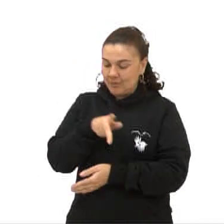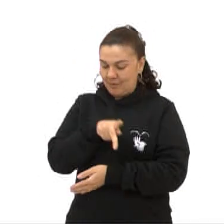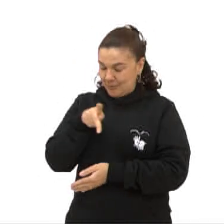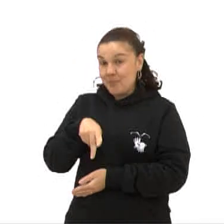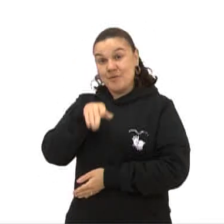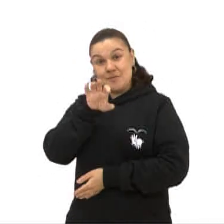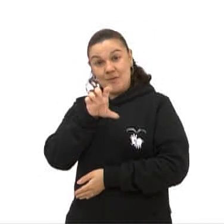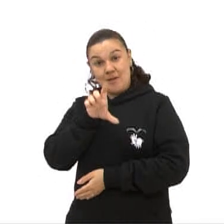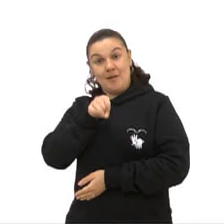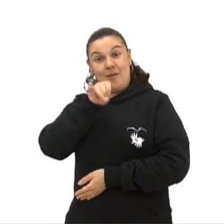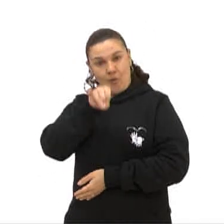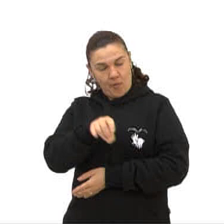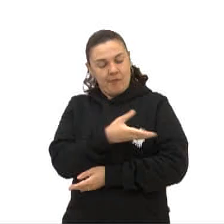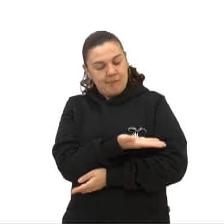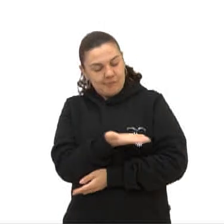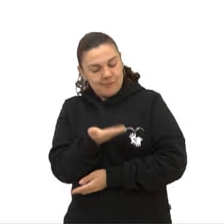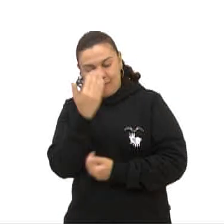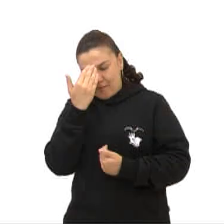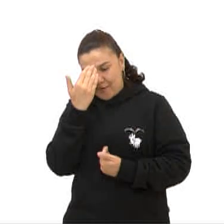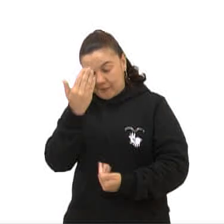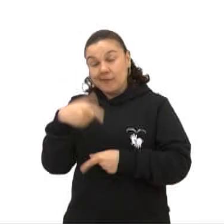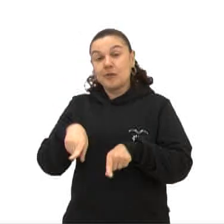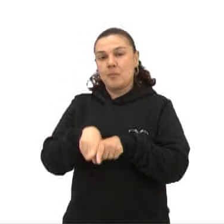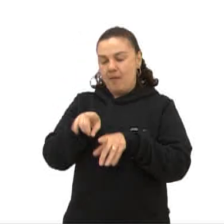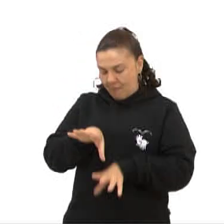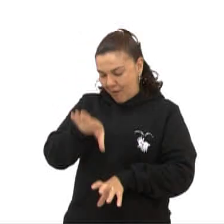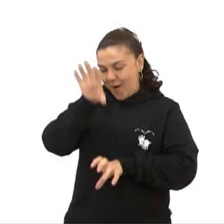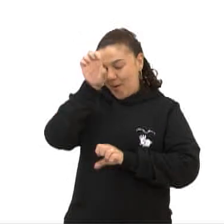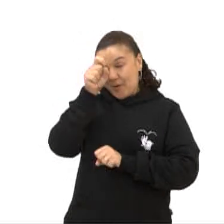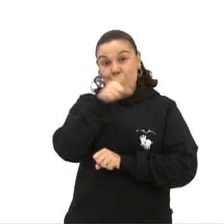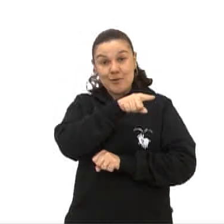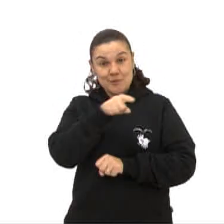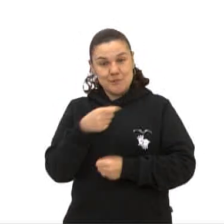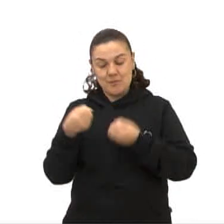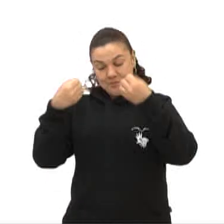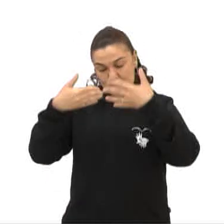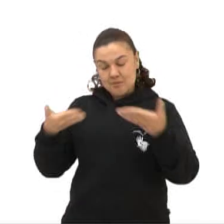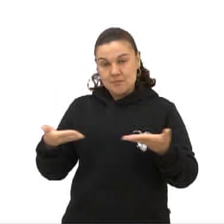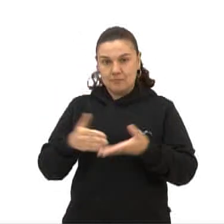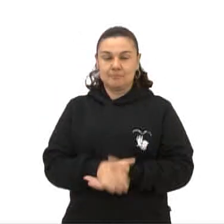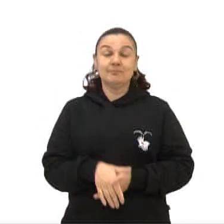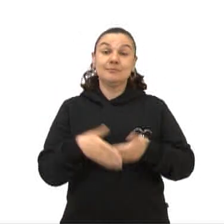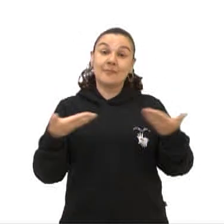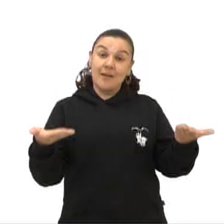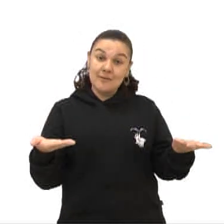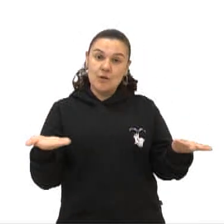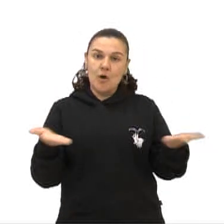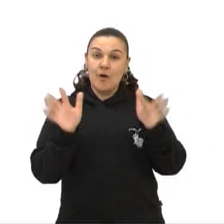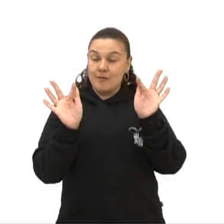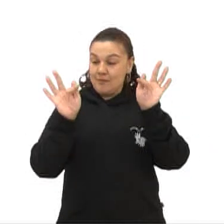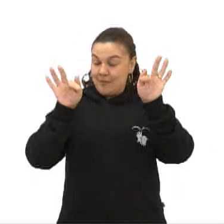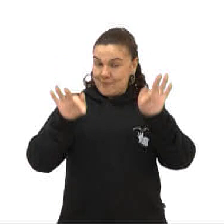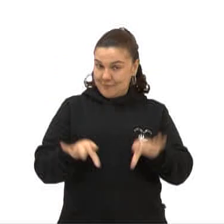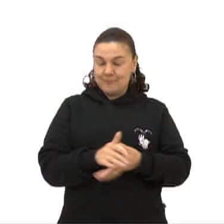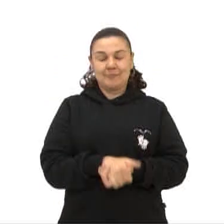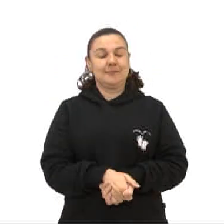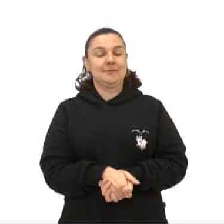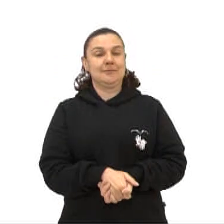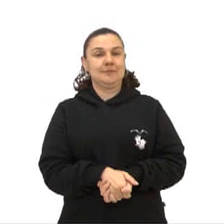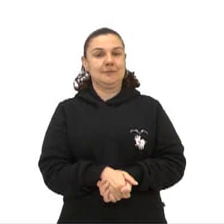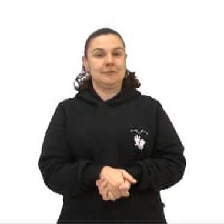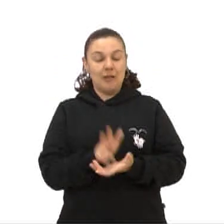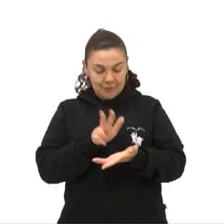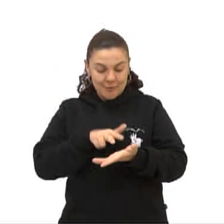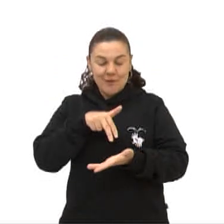professor Eloy. Todos nós agradecemos e aprendemos muito com a sua fala hoje. E é isso, pessoal. Ficamos por aqui e continue